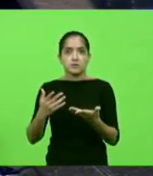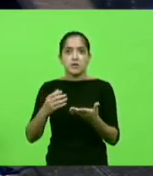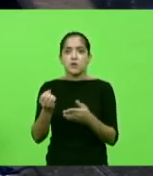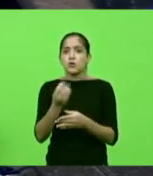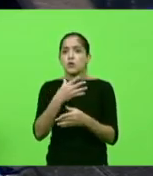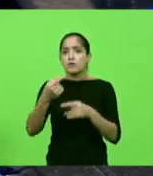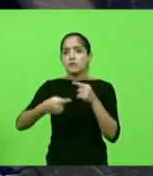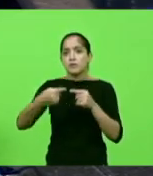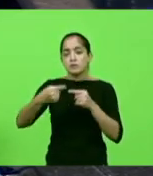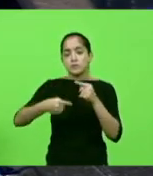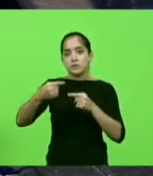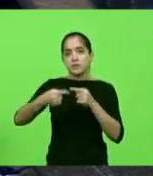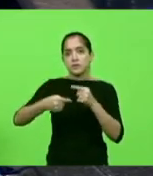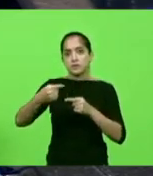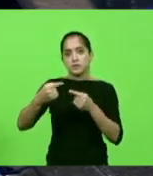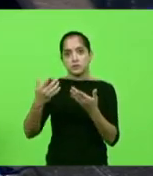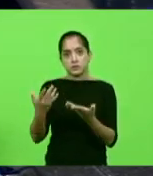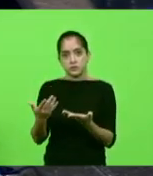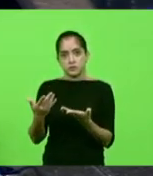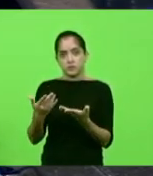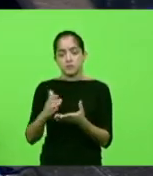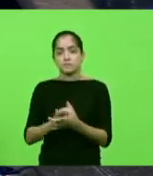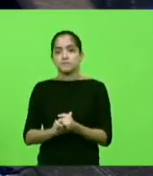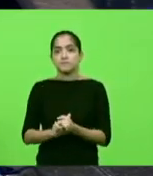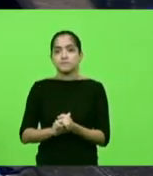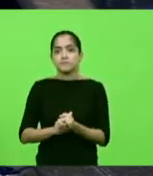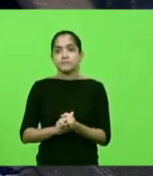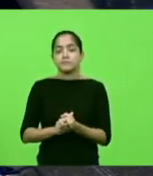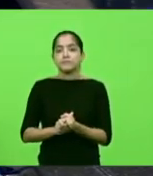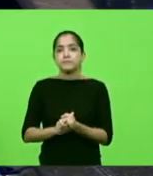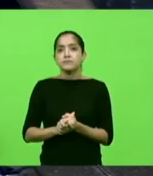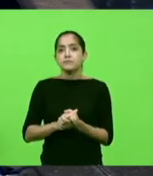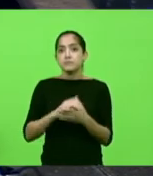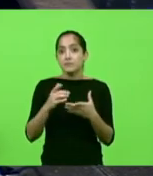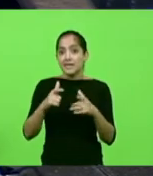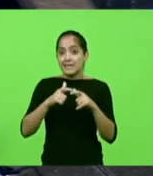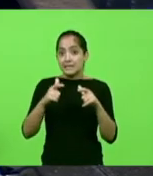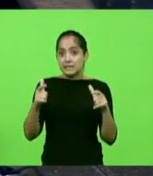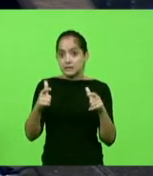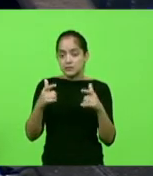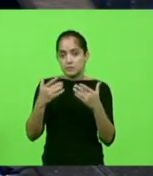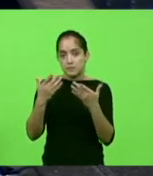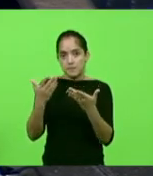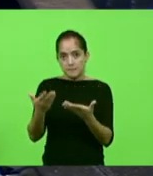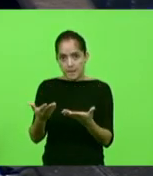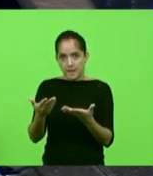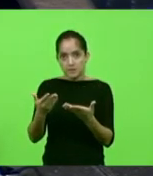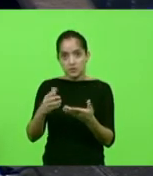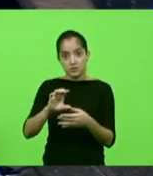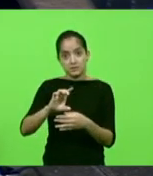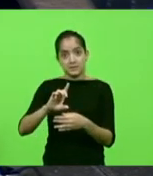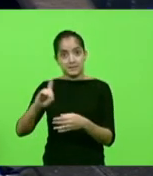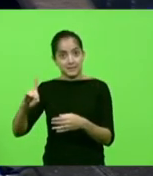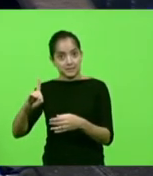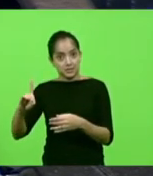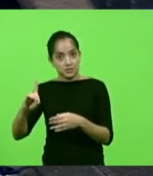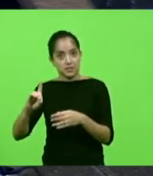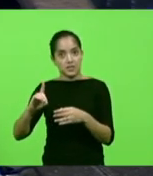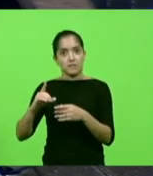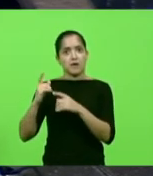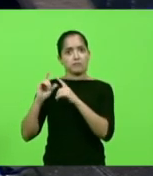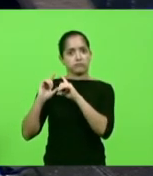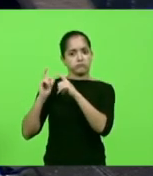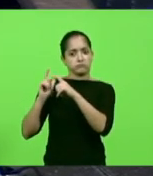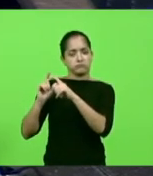que talvez nem Roberto Campos poderia imaginar. Grande parte da nossa nova direita é conservadora